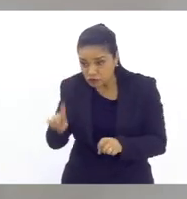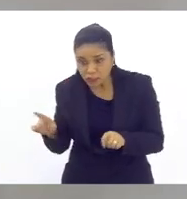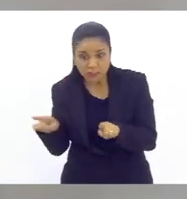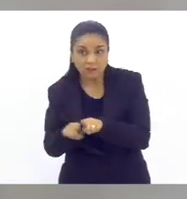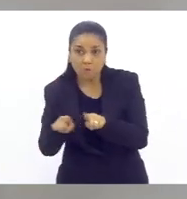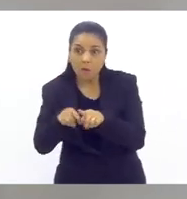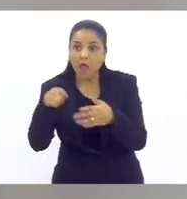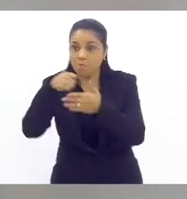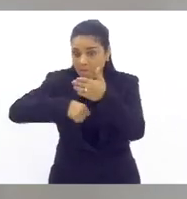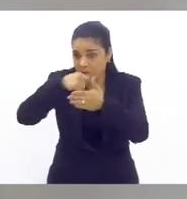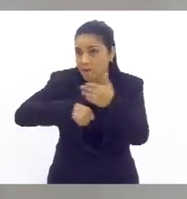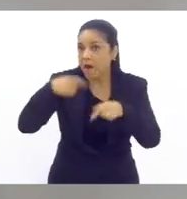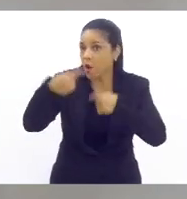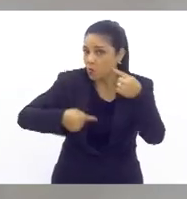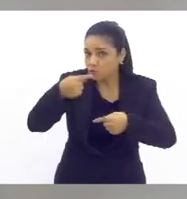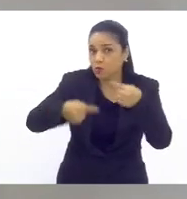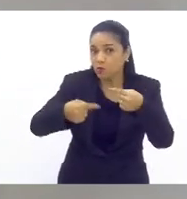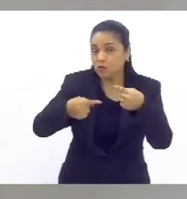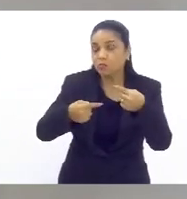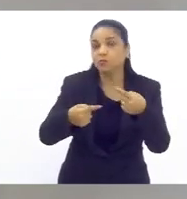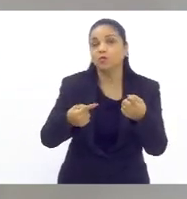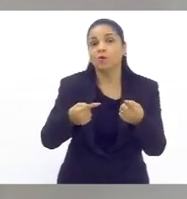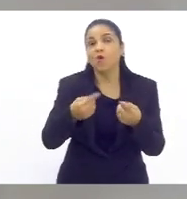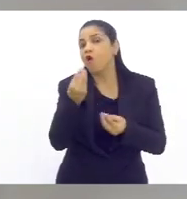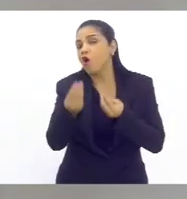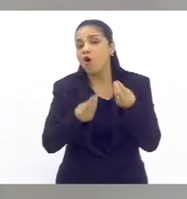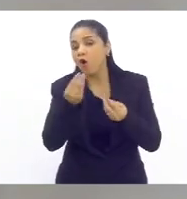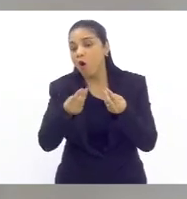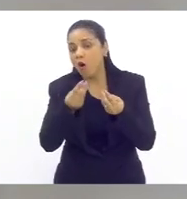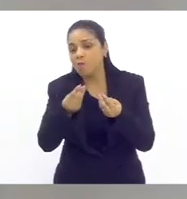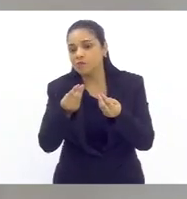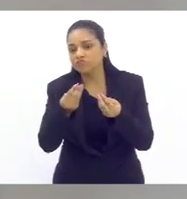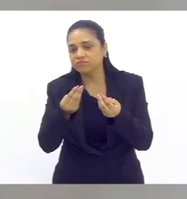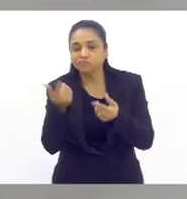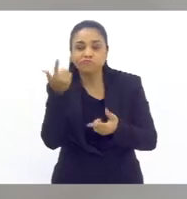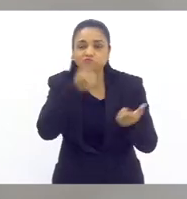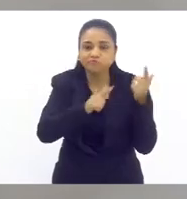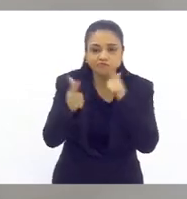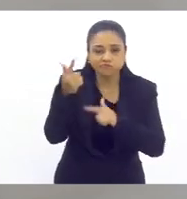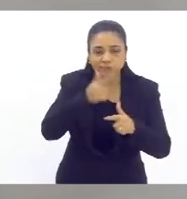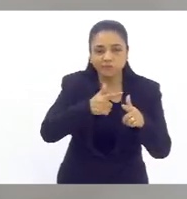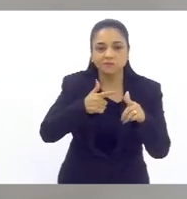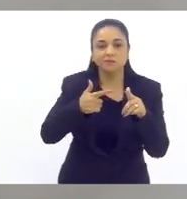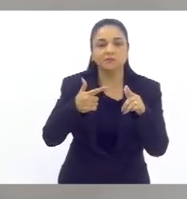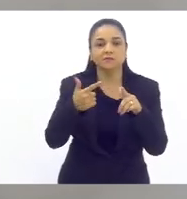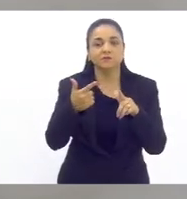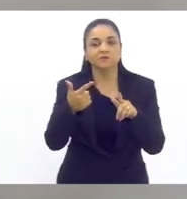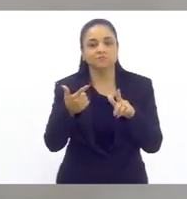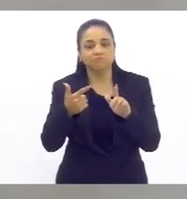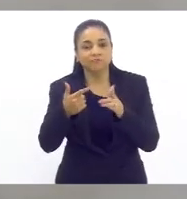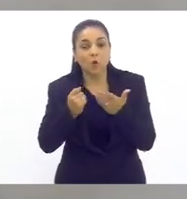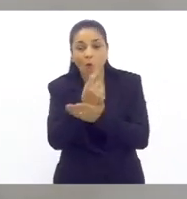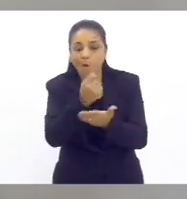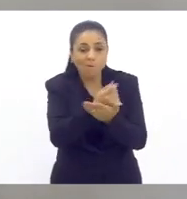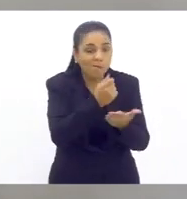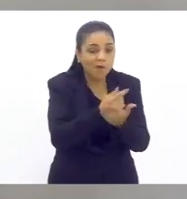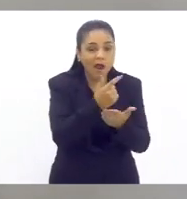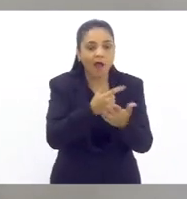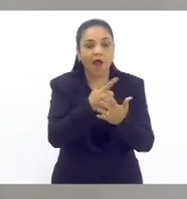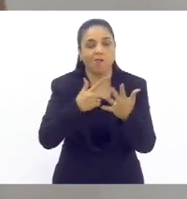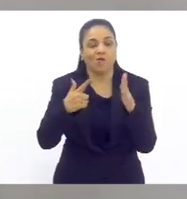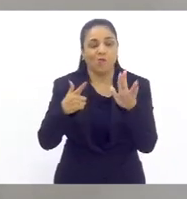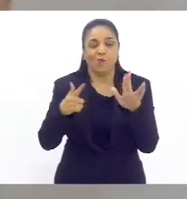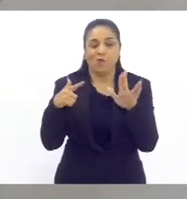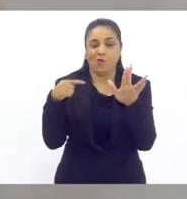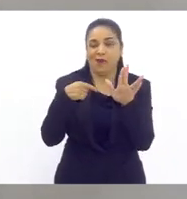o que nós estamos disputando é qual vai ser o formato desse acesso a canabras medicinal porque hoje não tem como voltar atrás assim como a legalização da